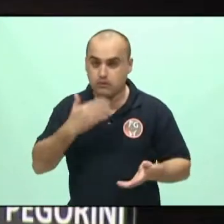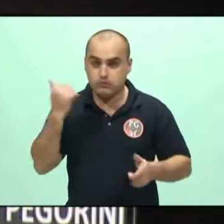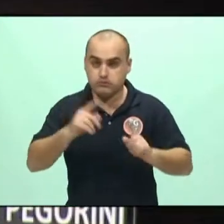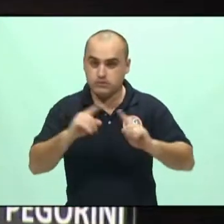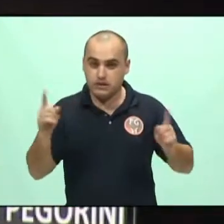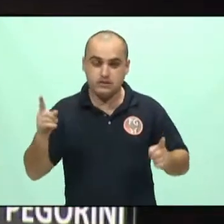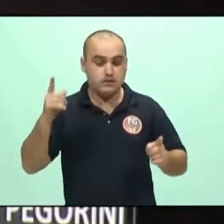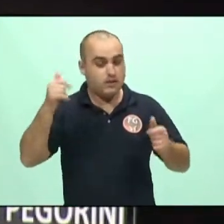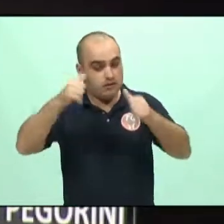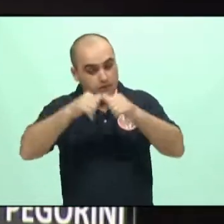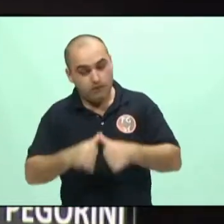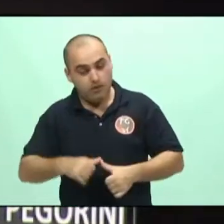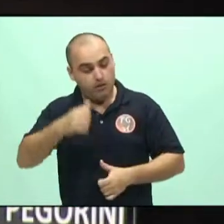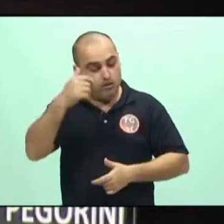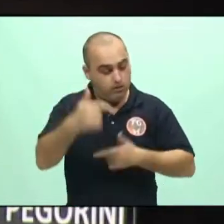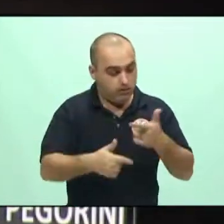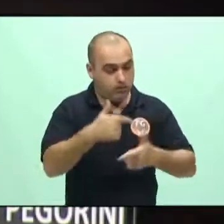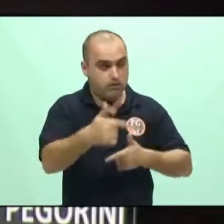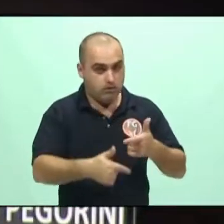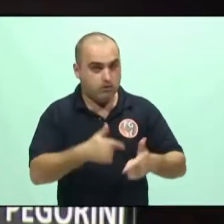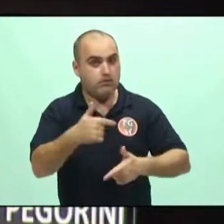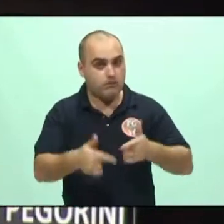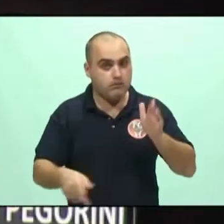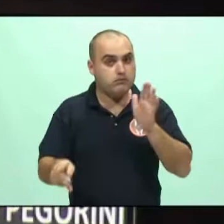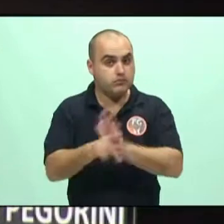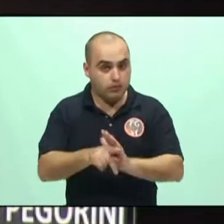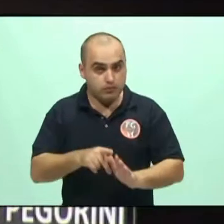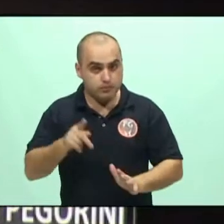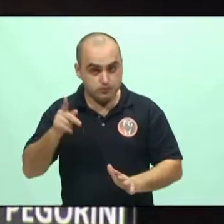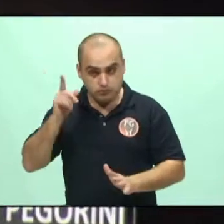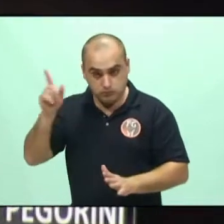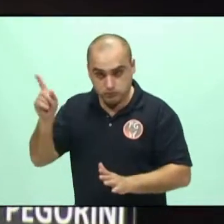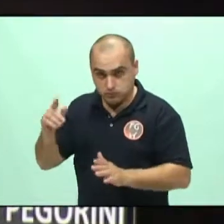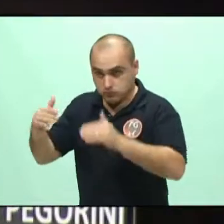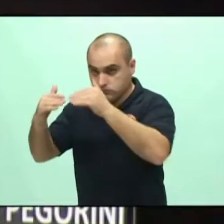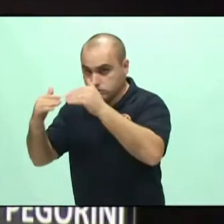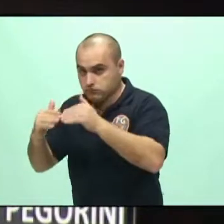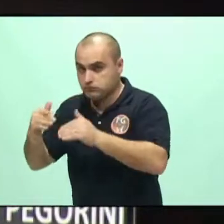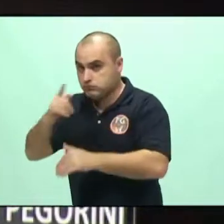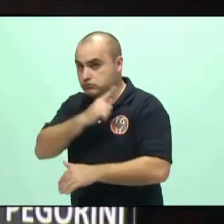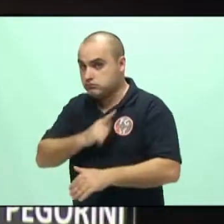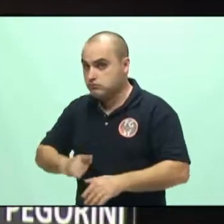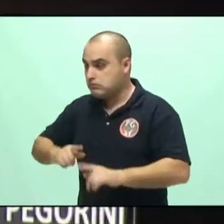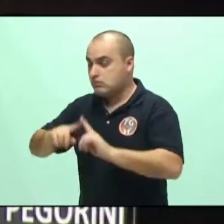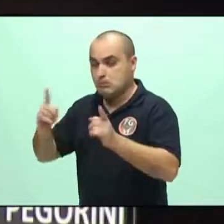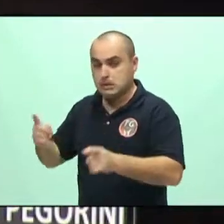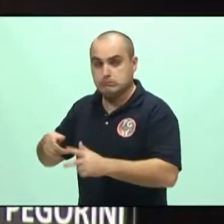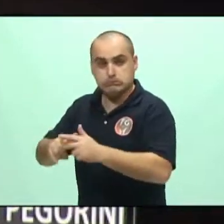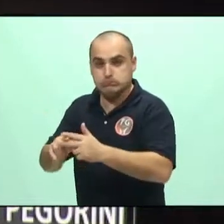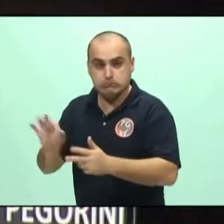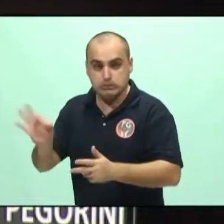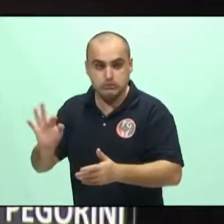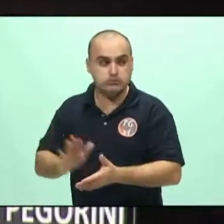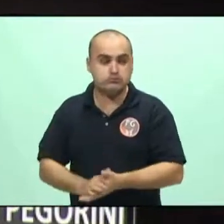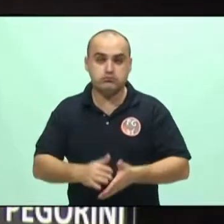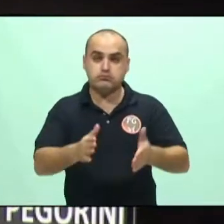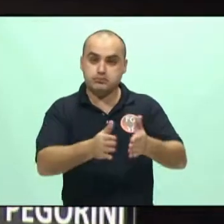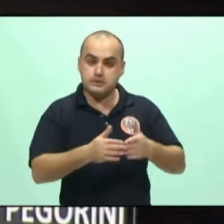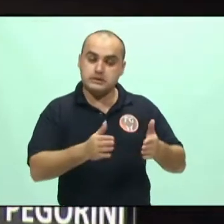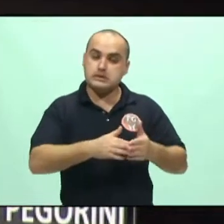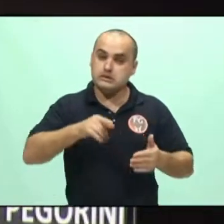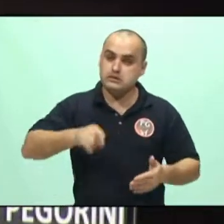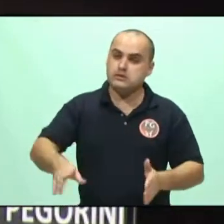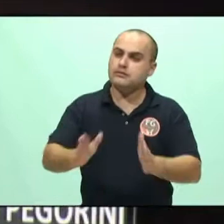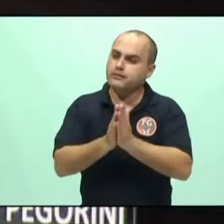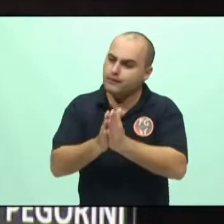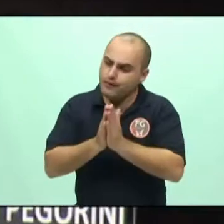Deus comandar todinho que era do nosso governo e não foi arrumada e é isso que eu tô pedindo mas para dizer que tem que passar